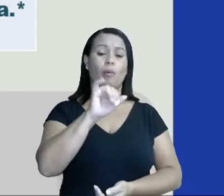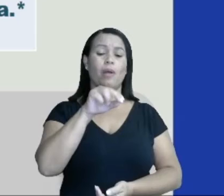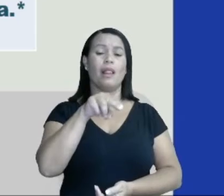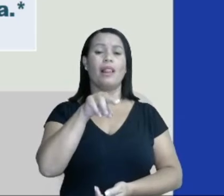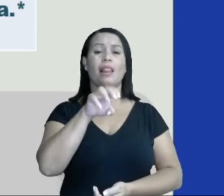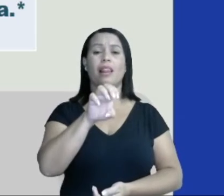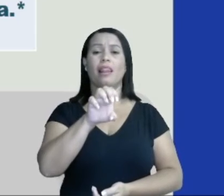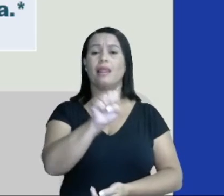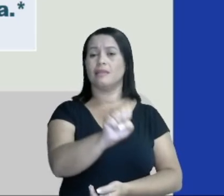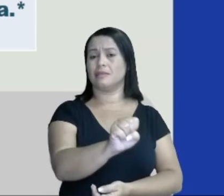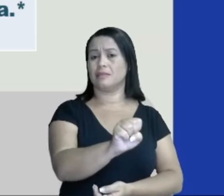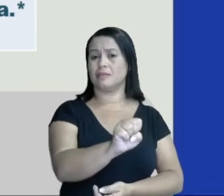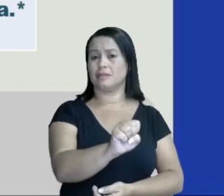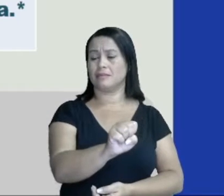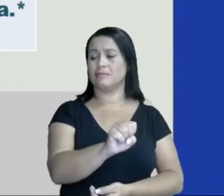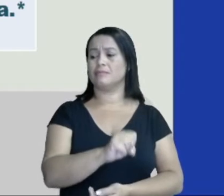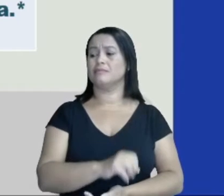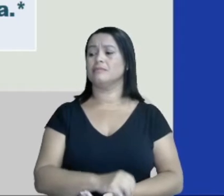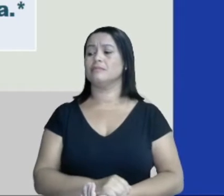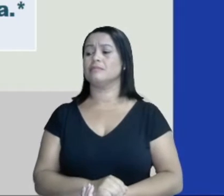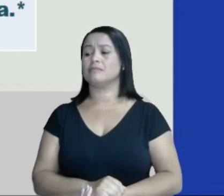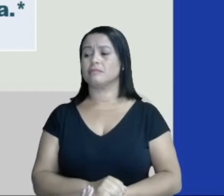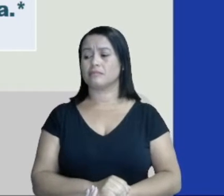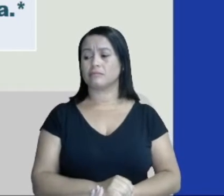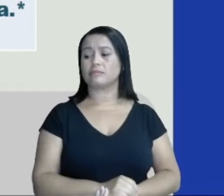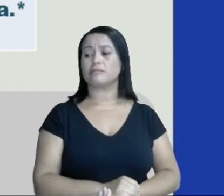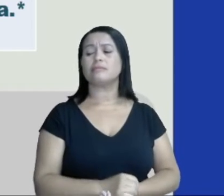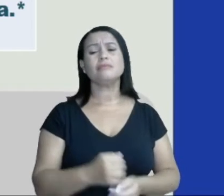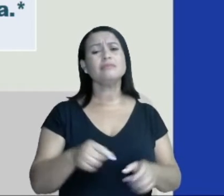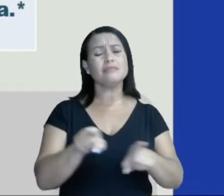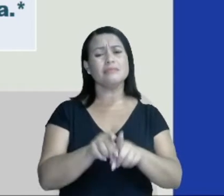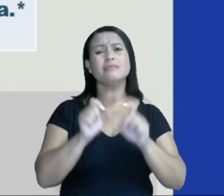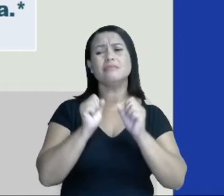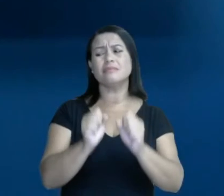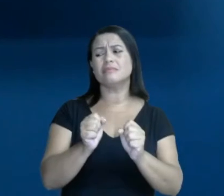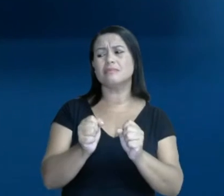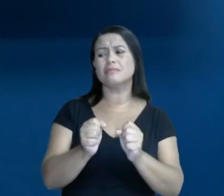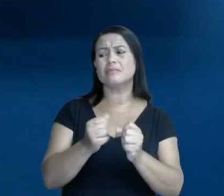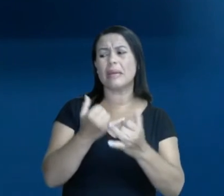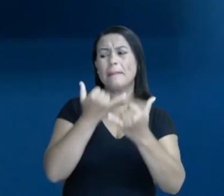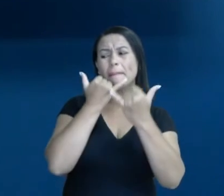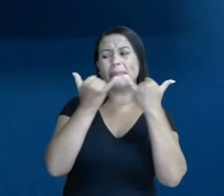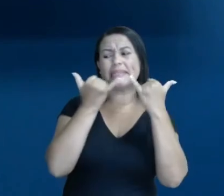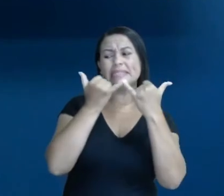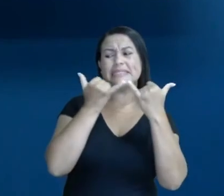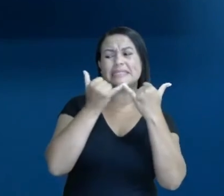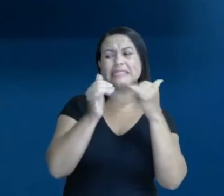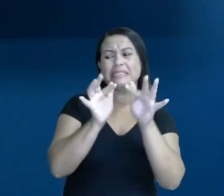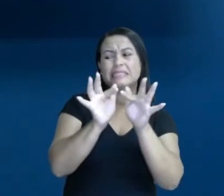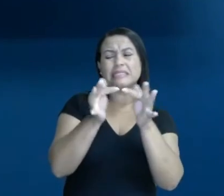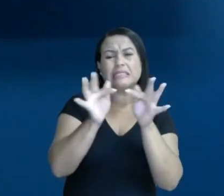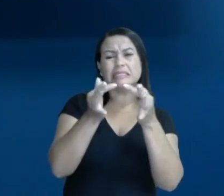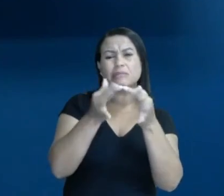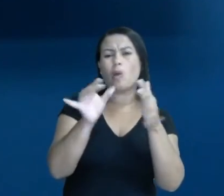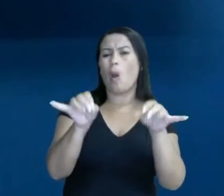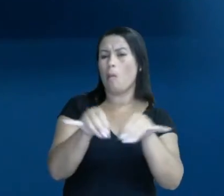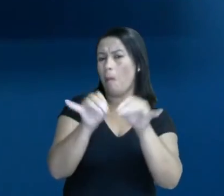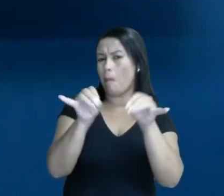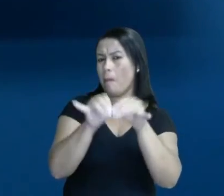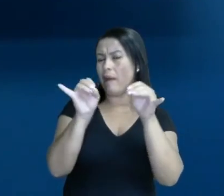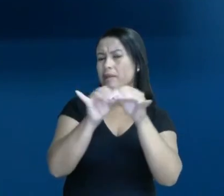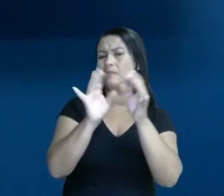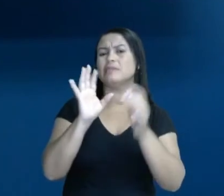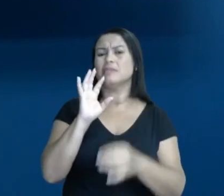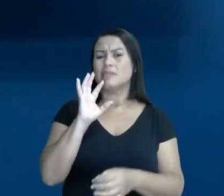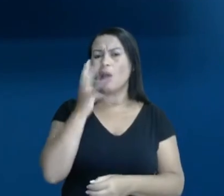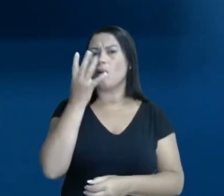trocar o lo pelo le. Pode parecer uma coisa simples, uma besteira que